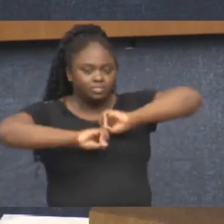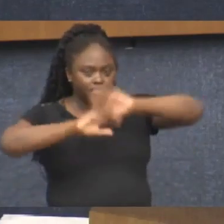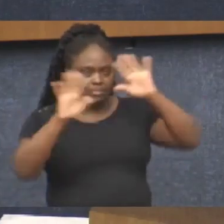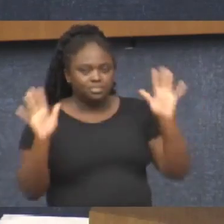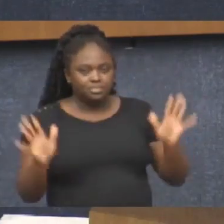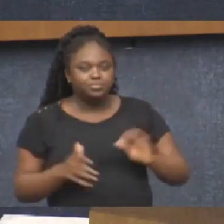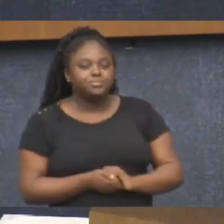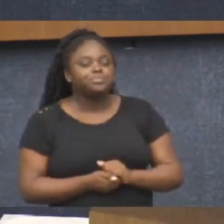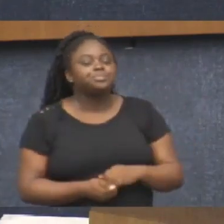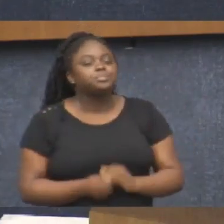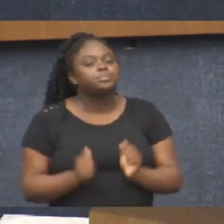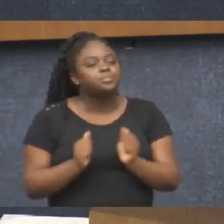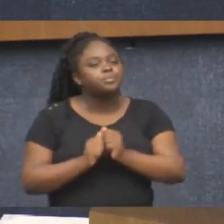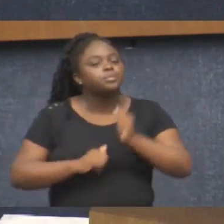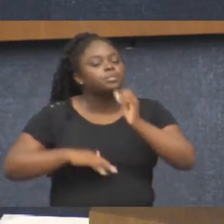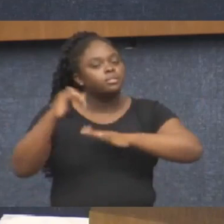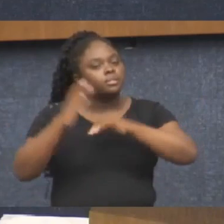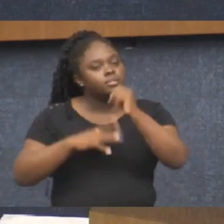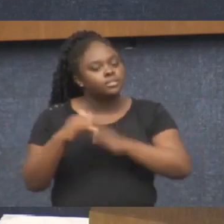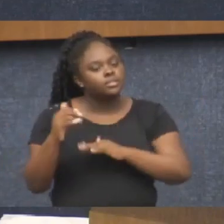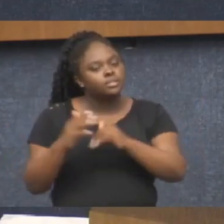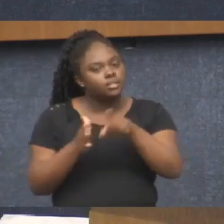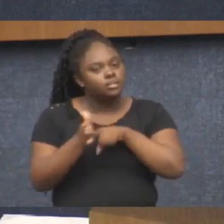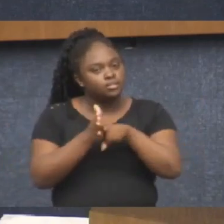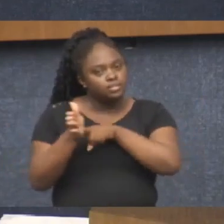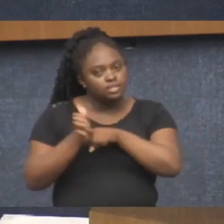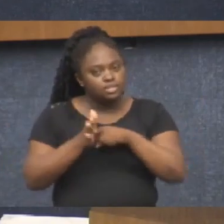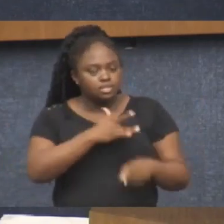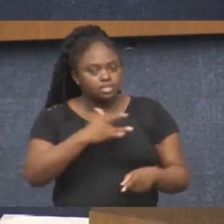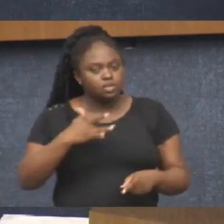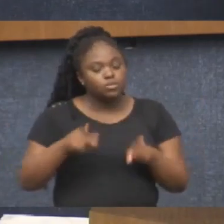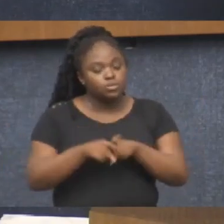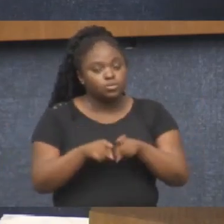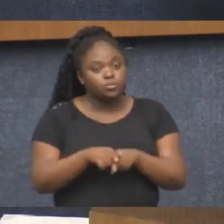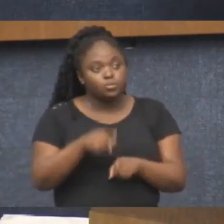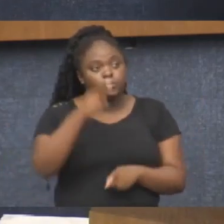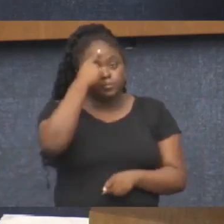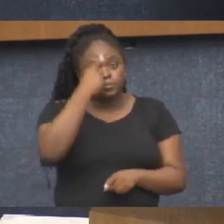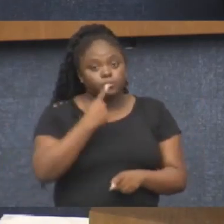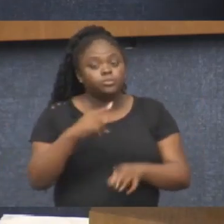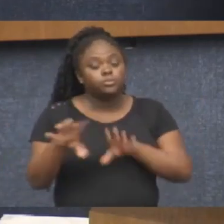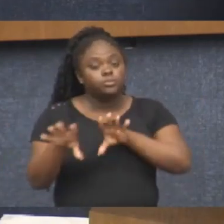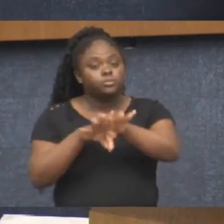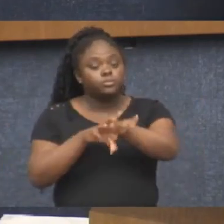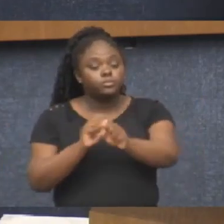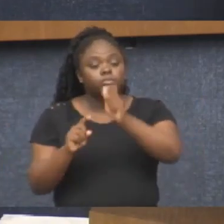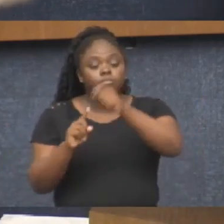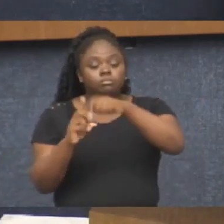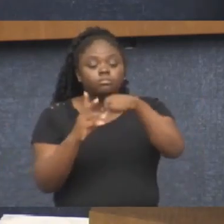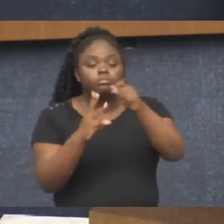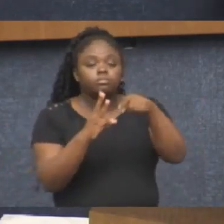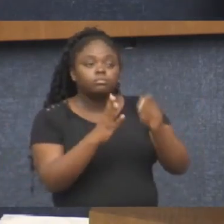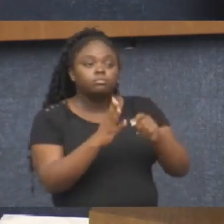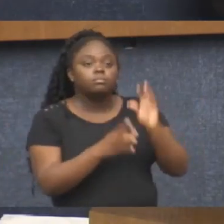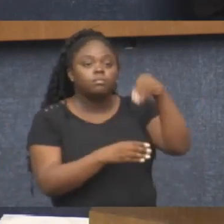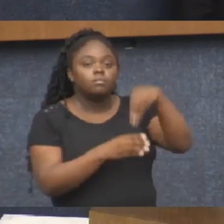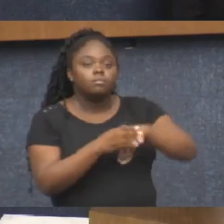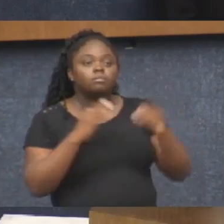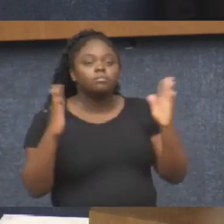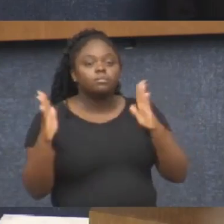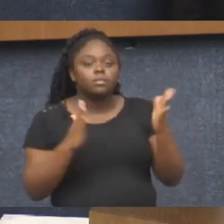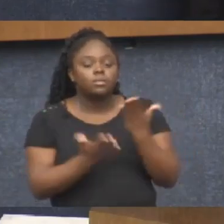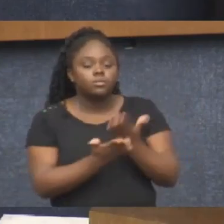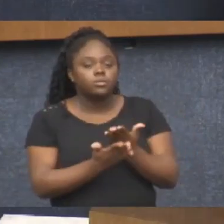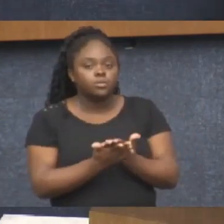tá? Com os profissionais, então, dos centros de saúde e do perfil de formação para cada mês dentro do período